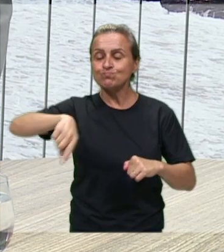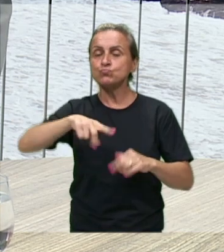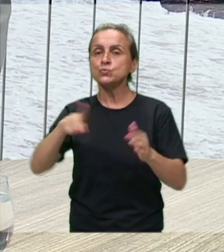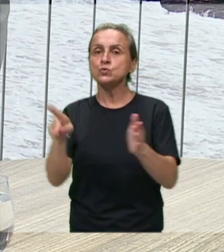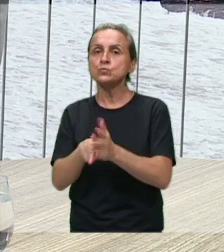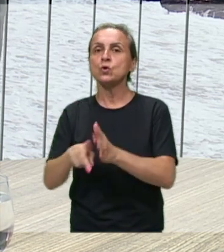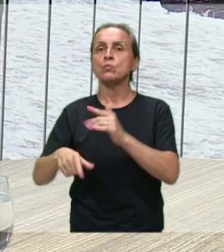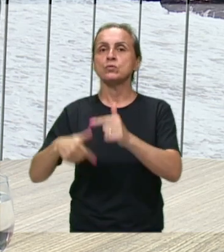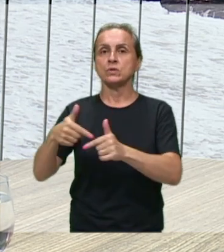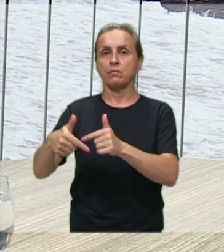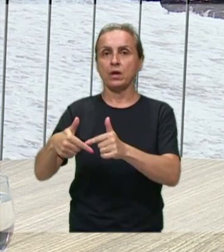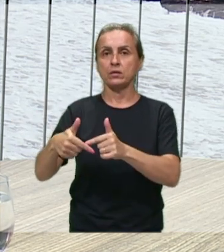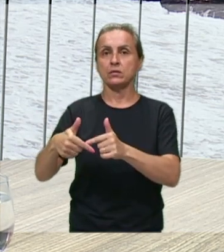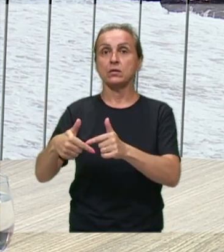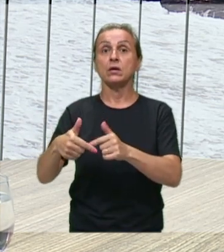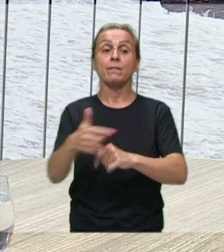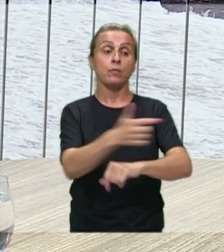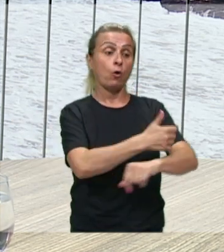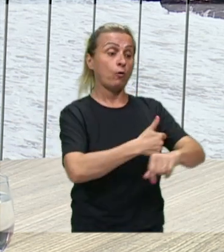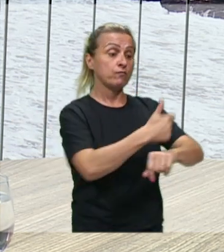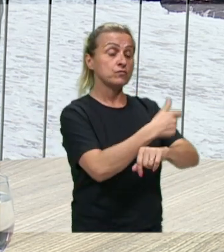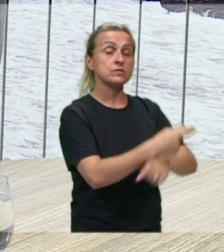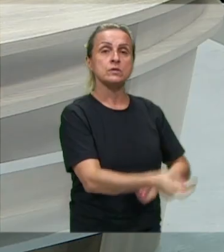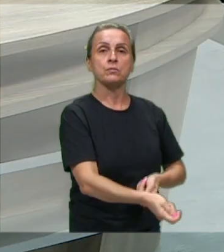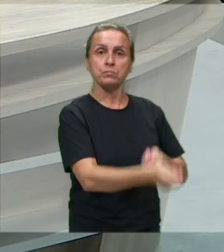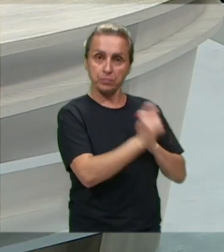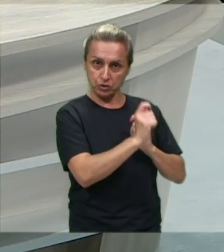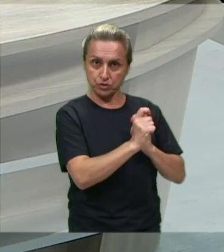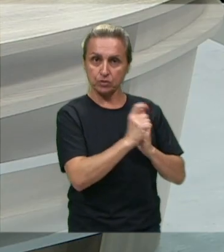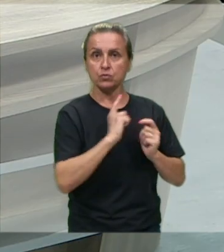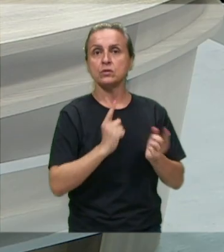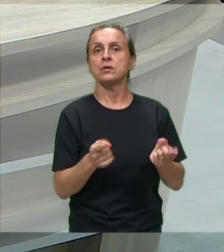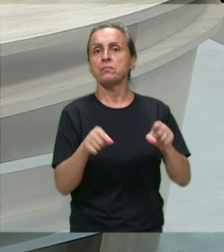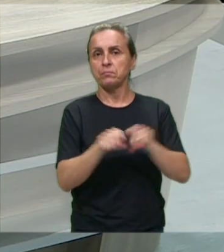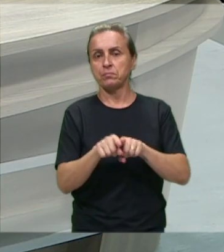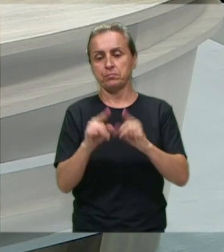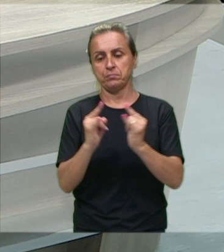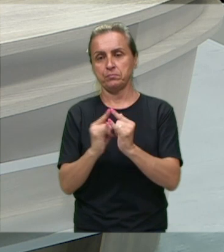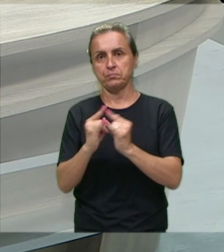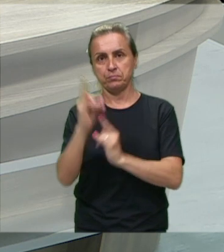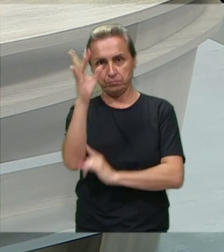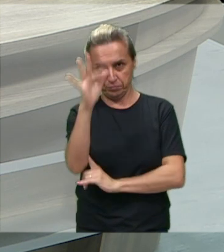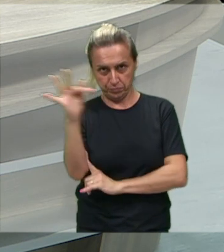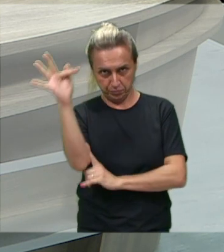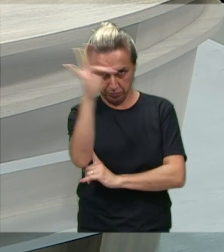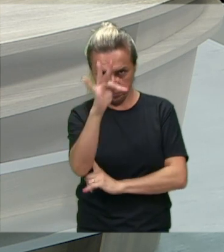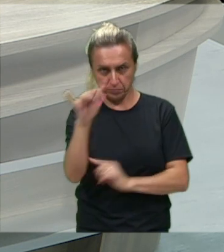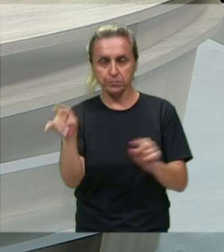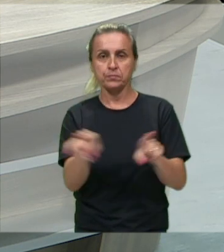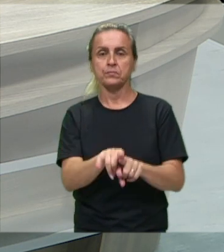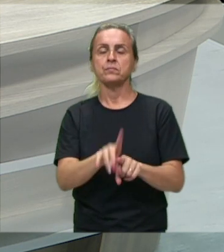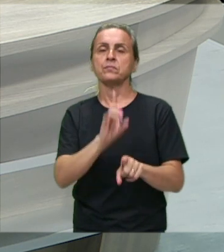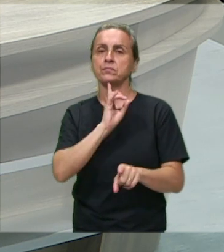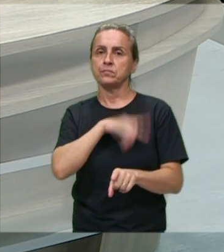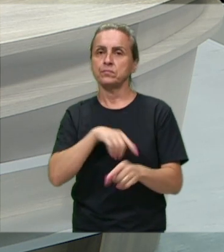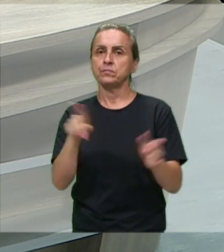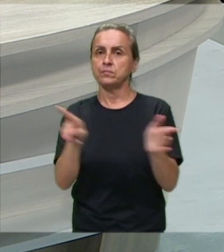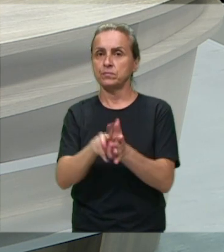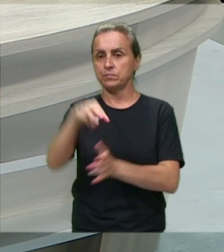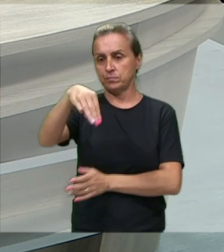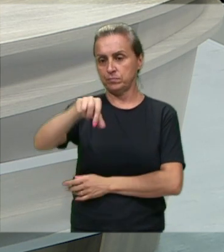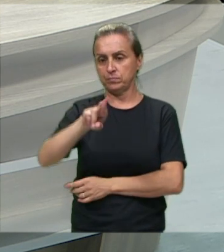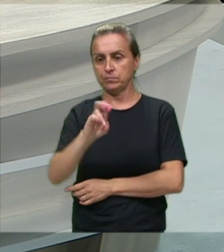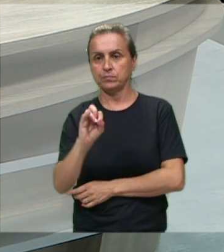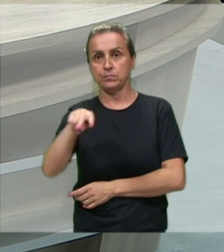Dos pescadores, nós temos uma parceria com o Instituto Federal, com a Delegacia da Polícia da Marinha, para a gente fazer cursos,